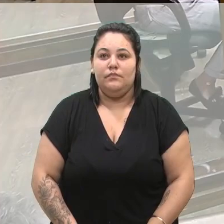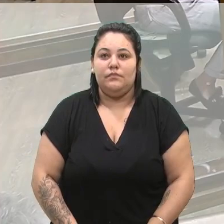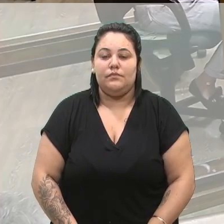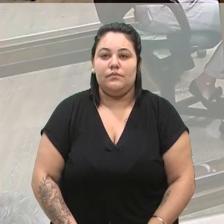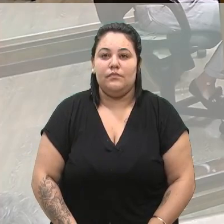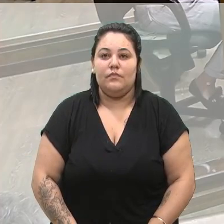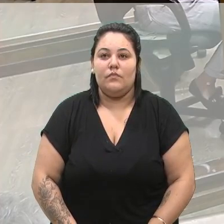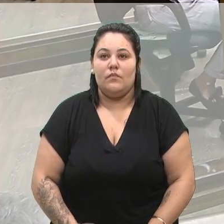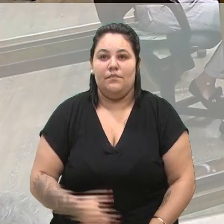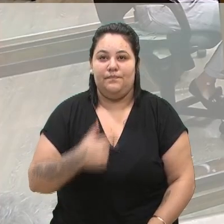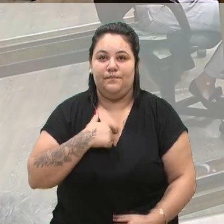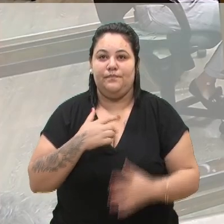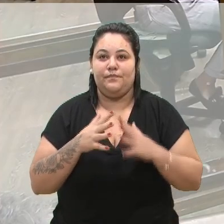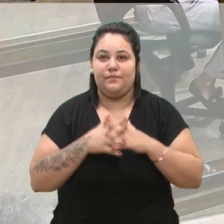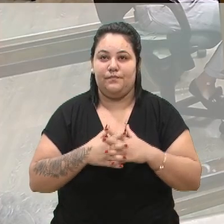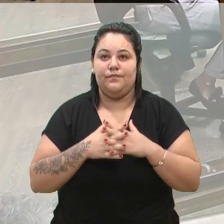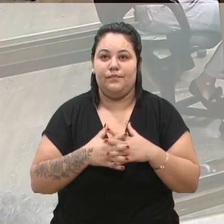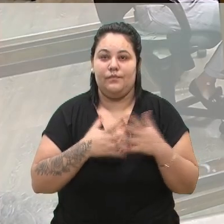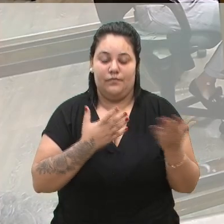é até complicado, vereador